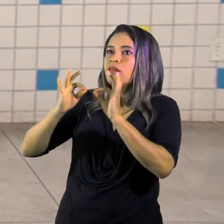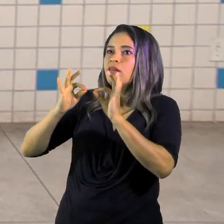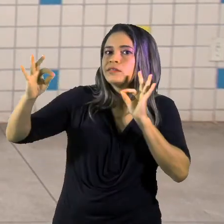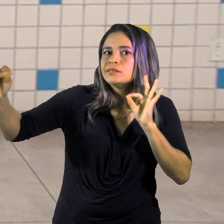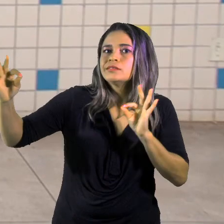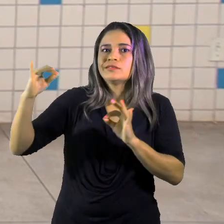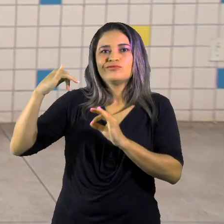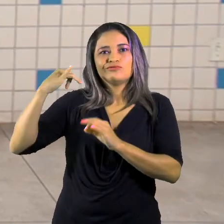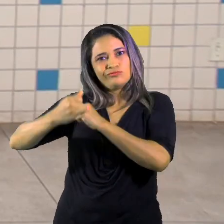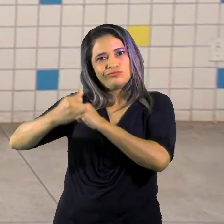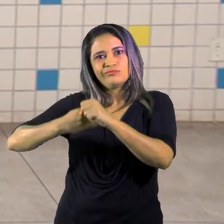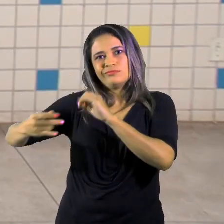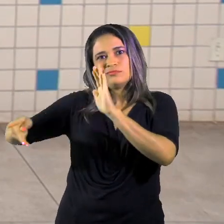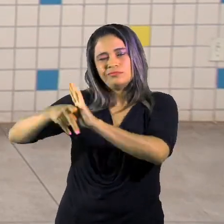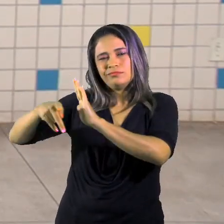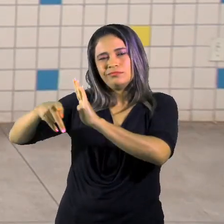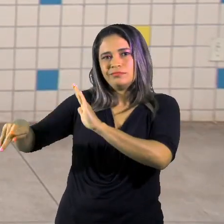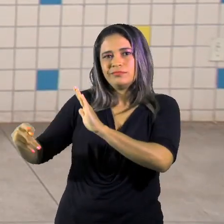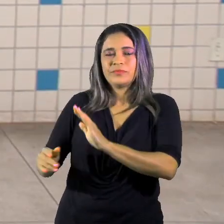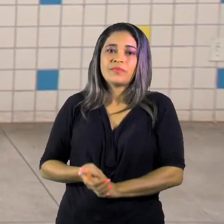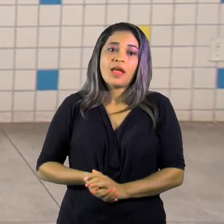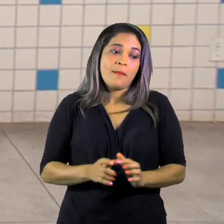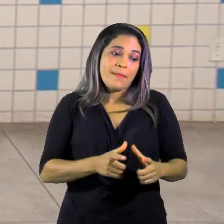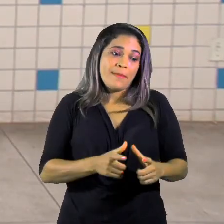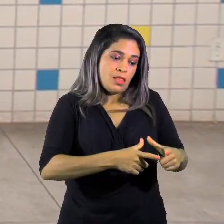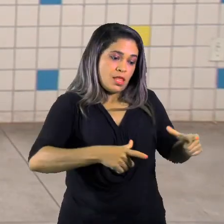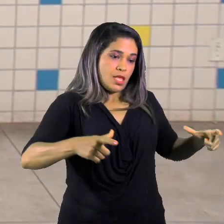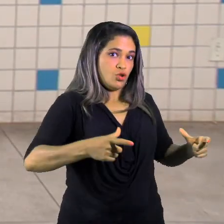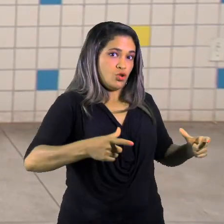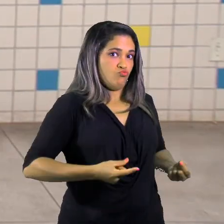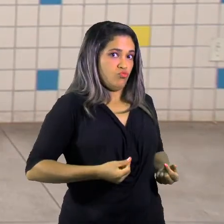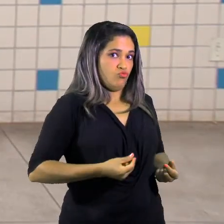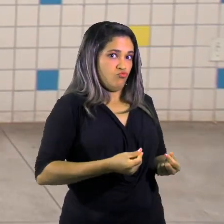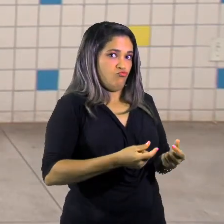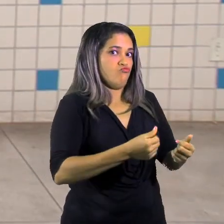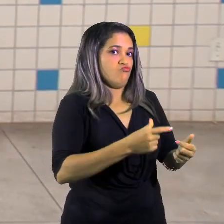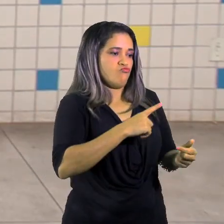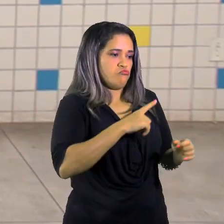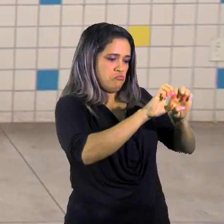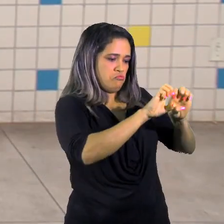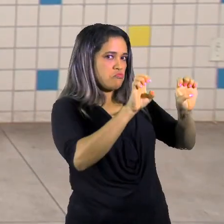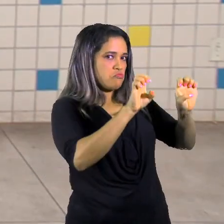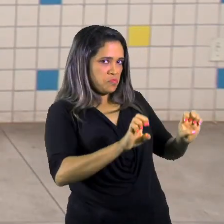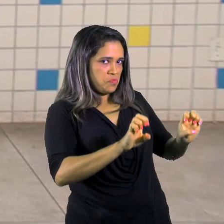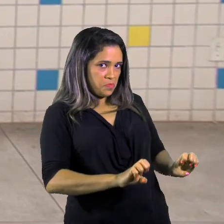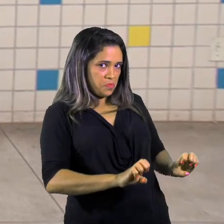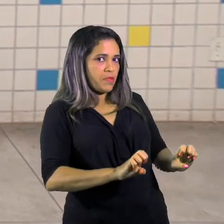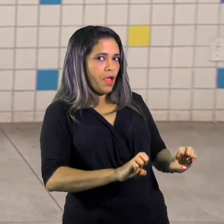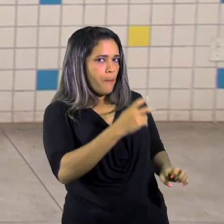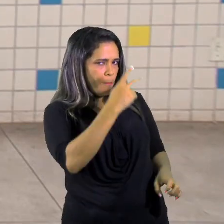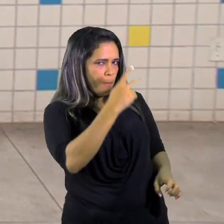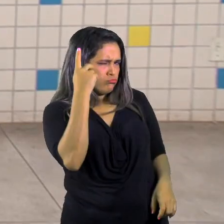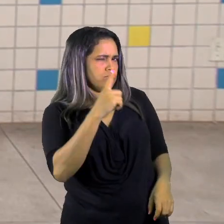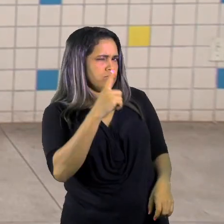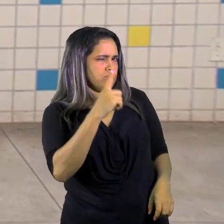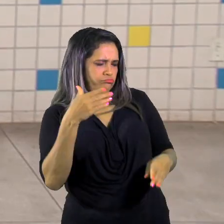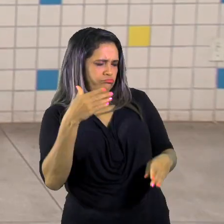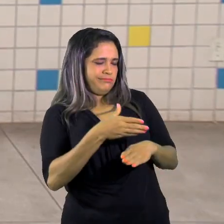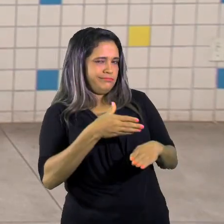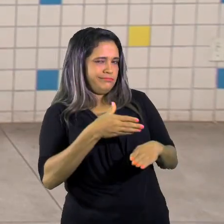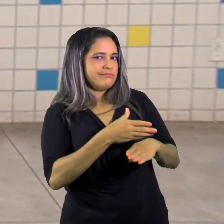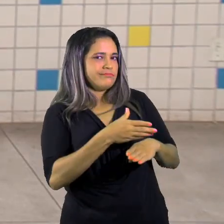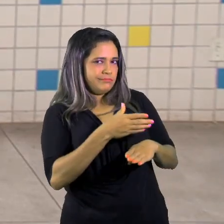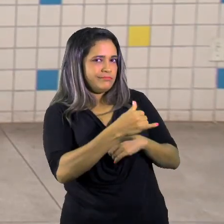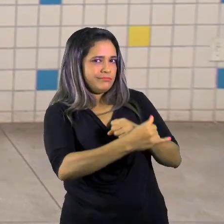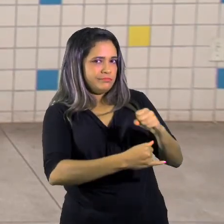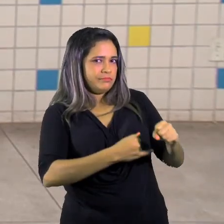ótica. Já nas regiões mais ricas e estruturadas, as pessoas não só têm acesso, como também